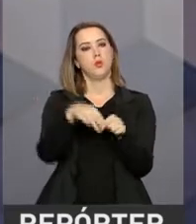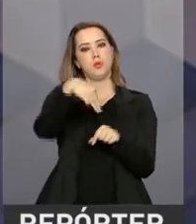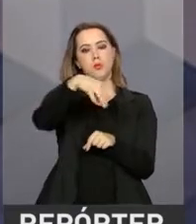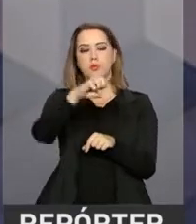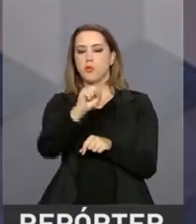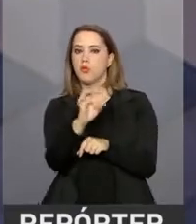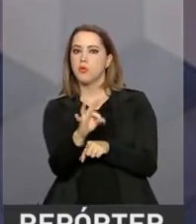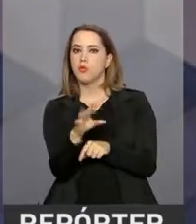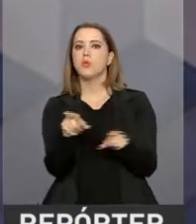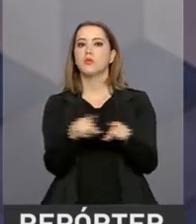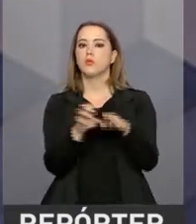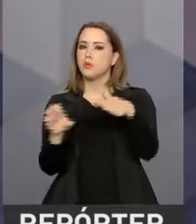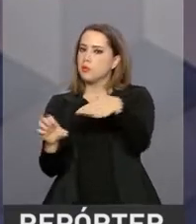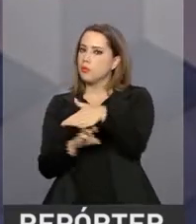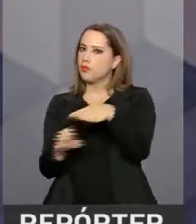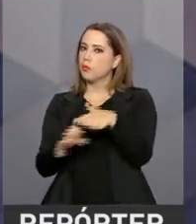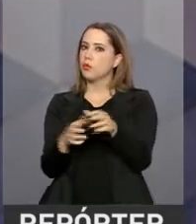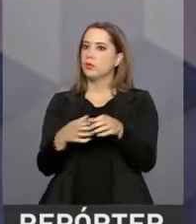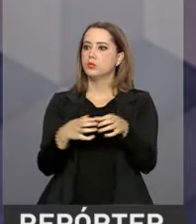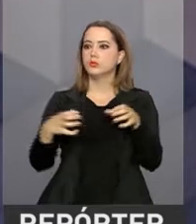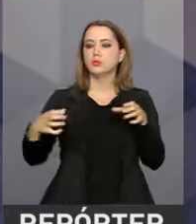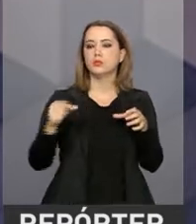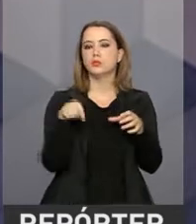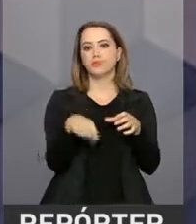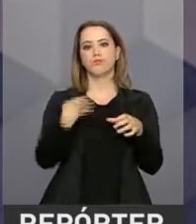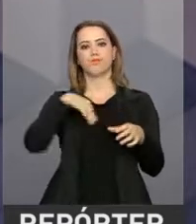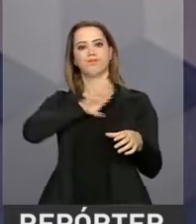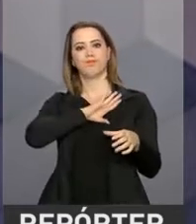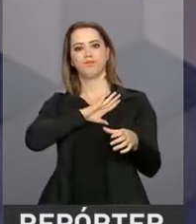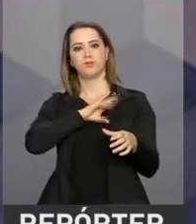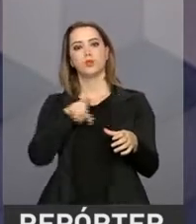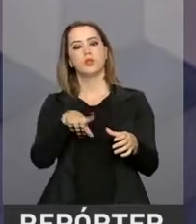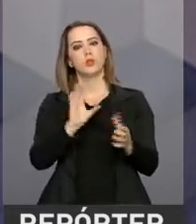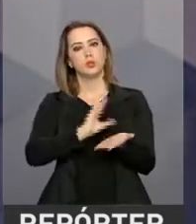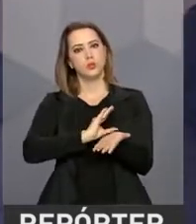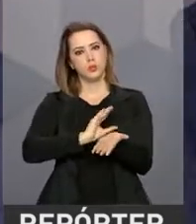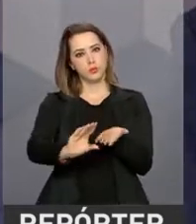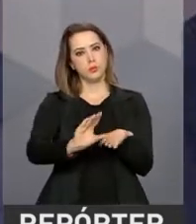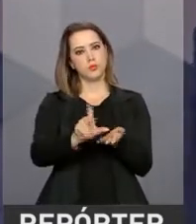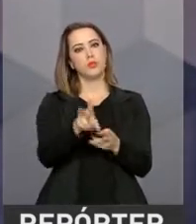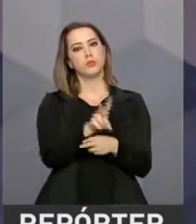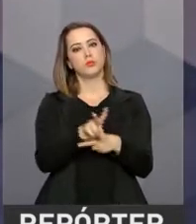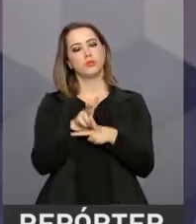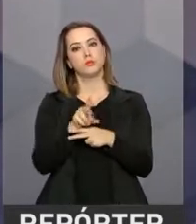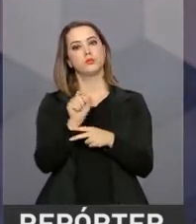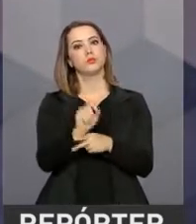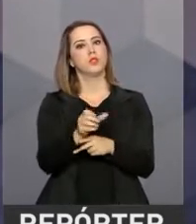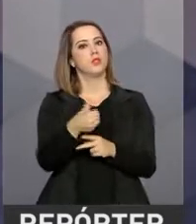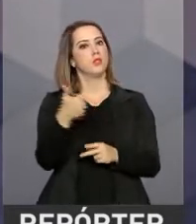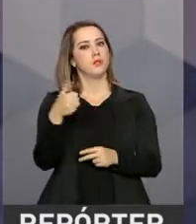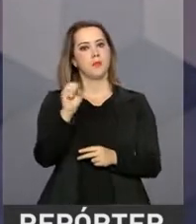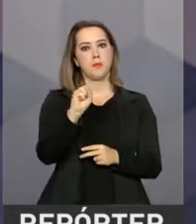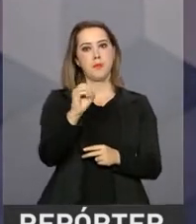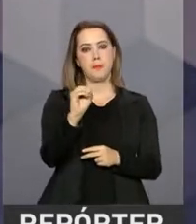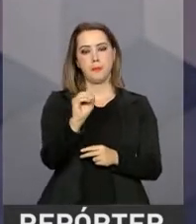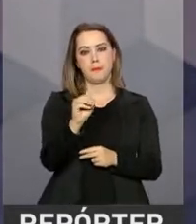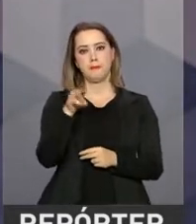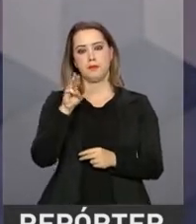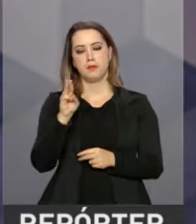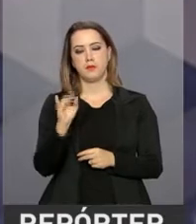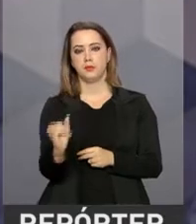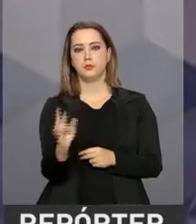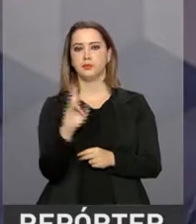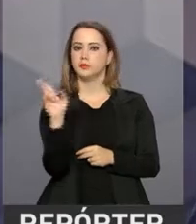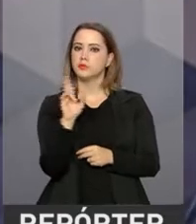empresas agroindustriais. Nossa carteira de crédito do agronegócio está acima de 180 bilhões de